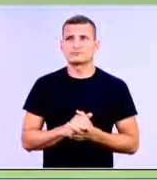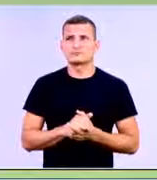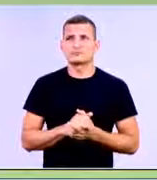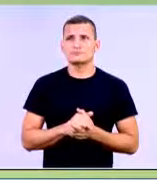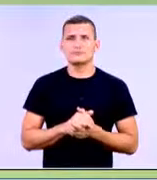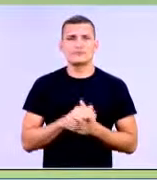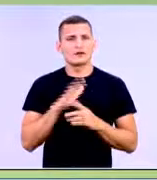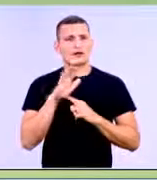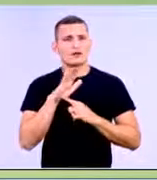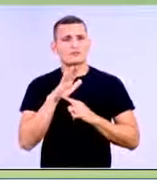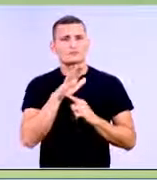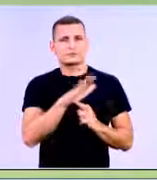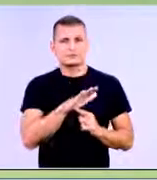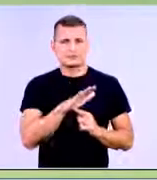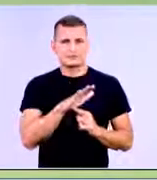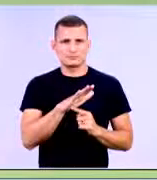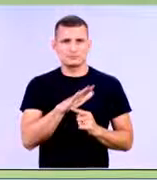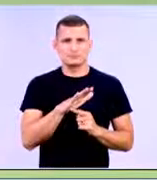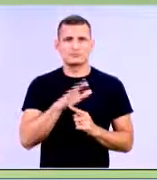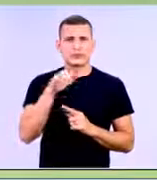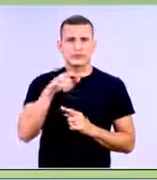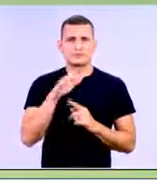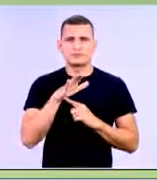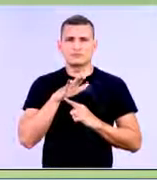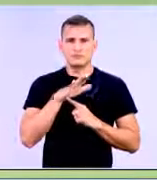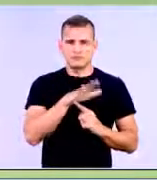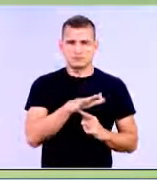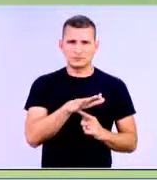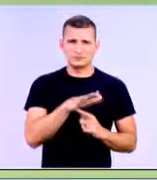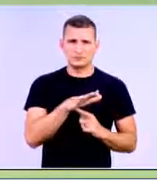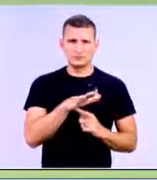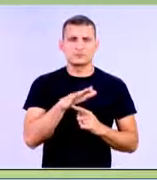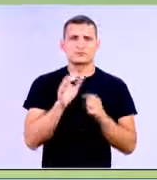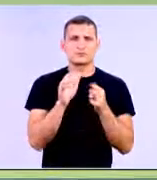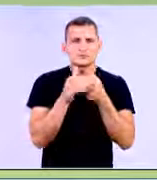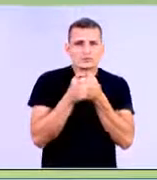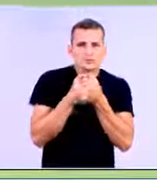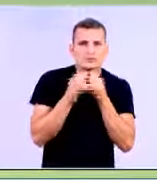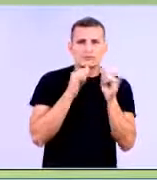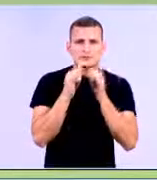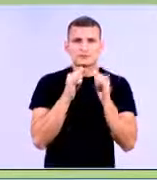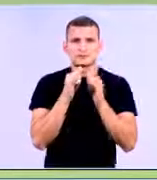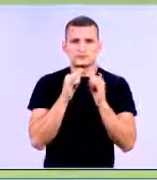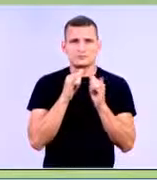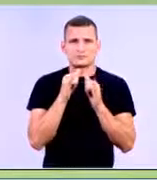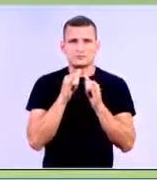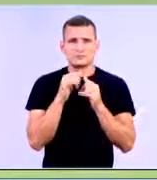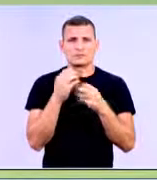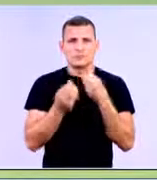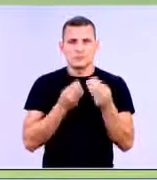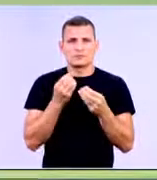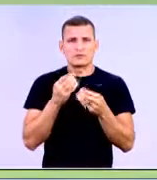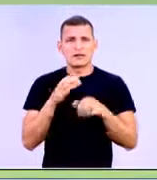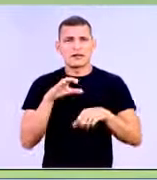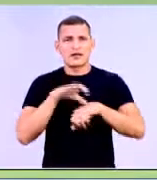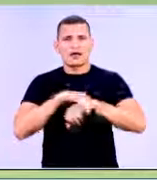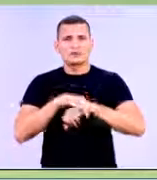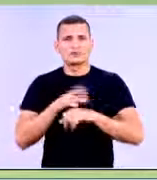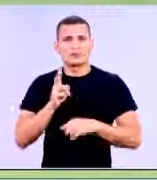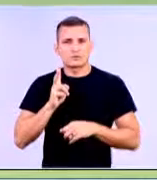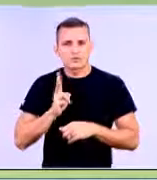Ela visa a proteger a informação de maneira a garantir a continuidade